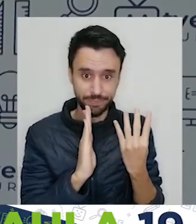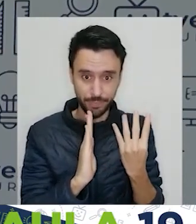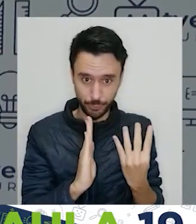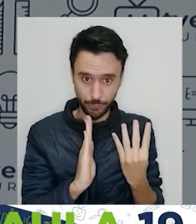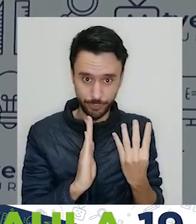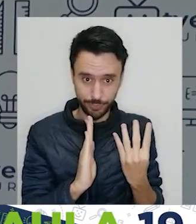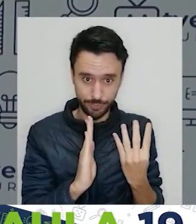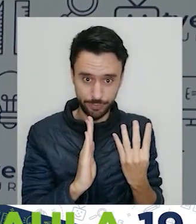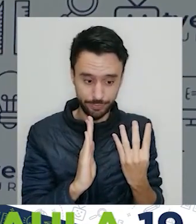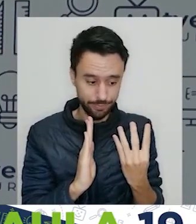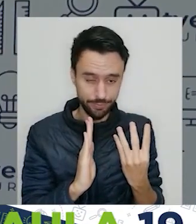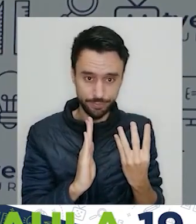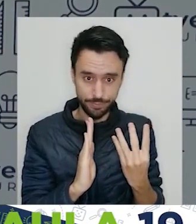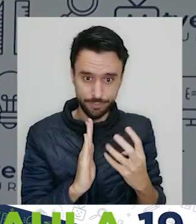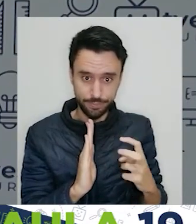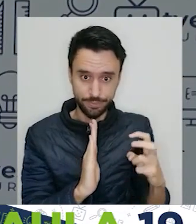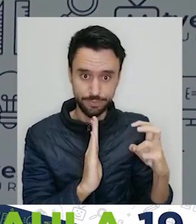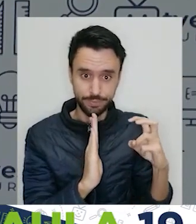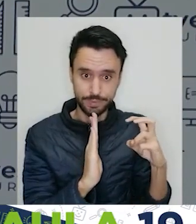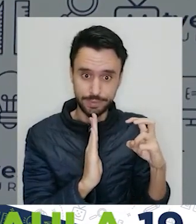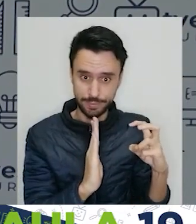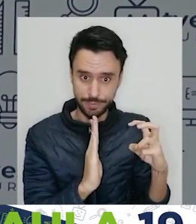3, 4,